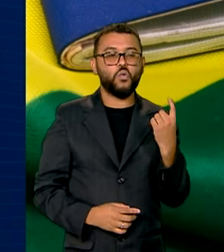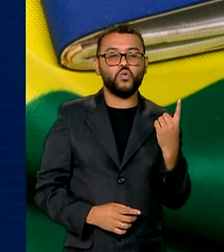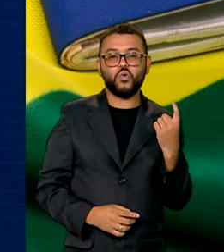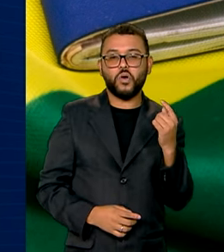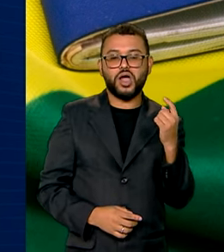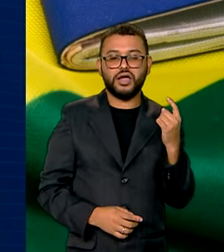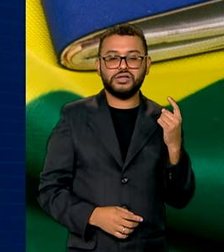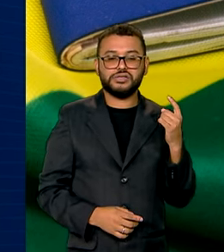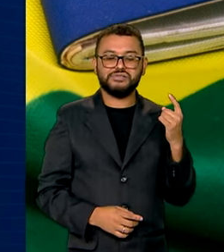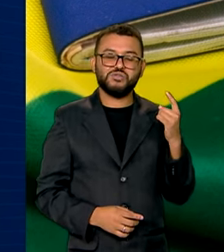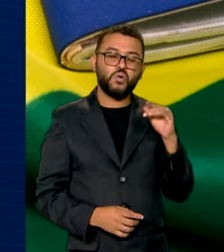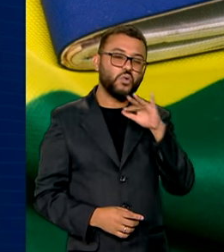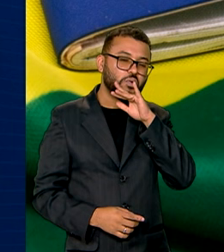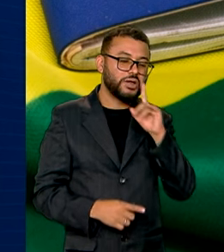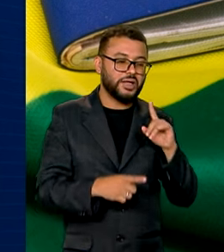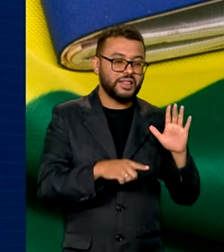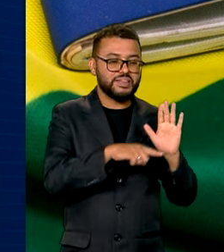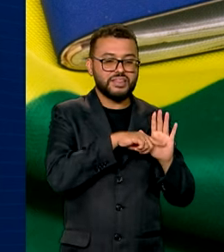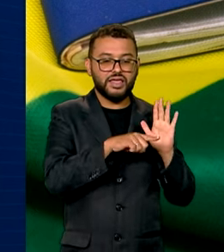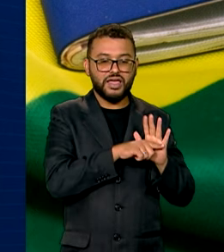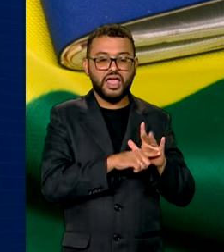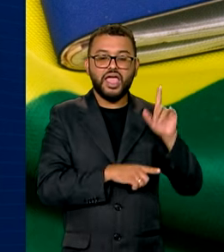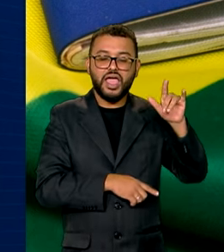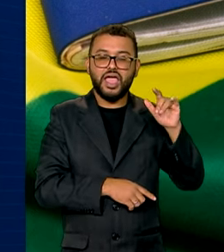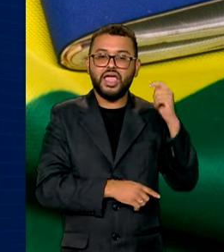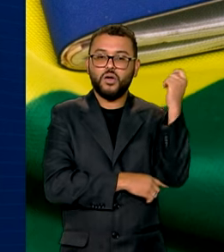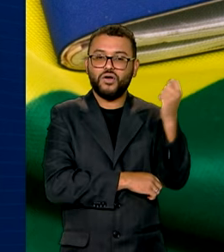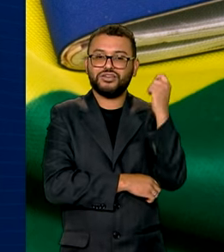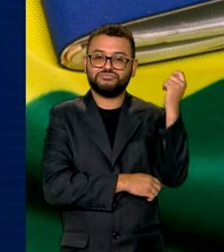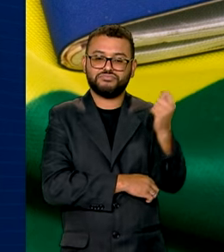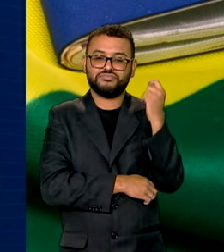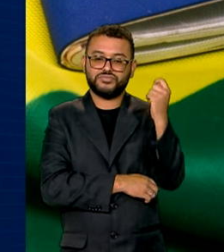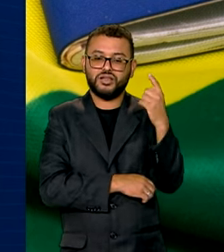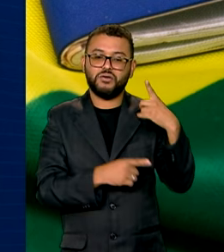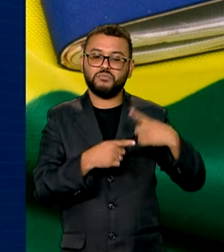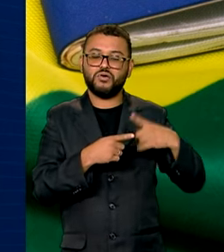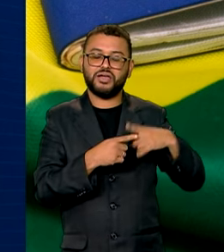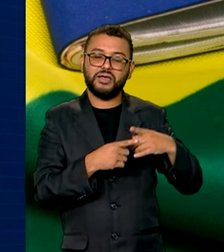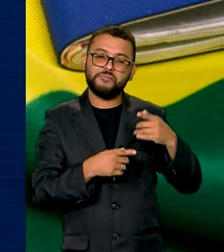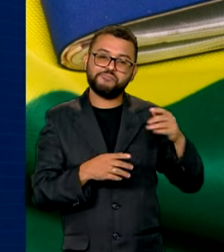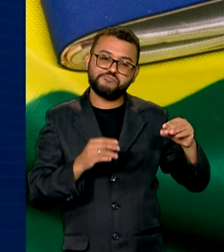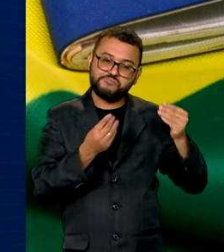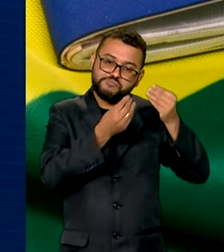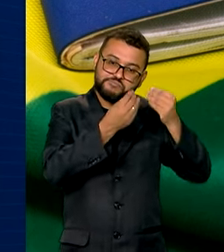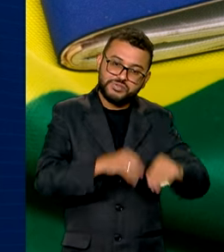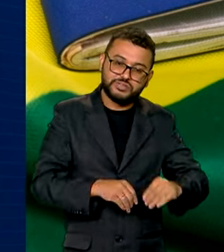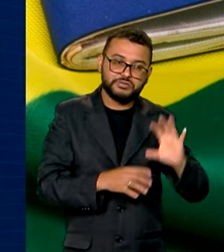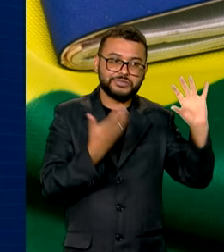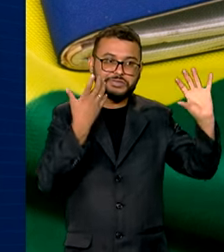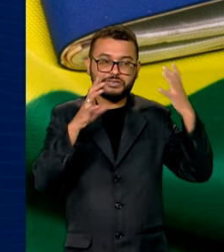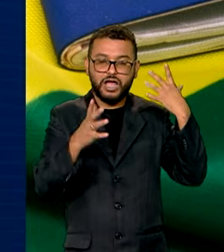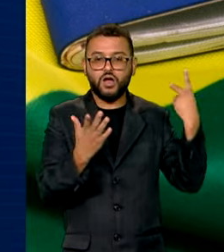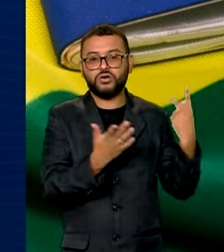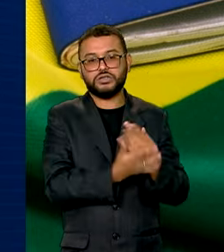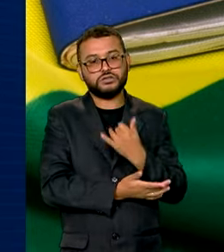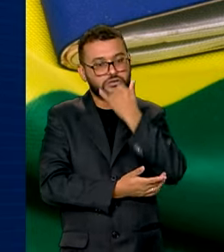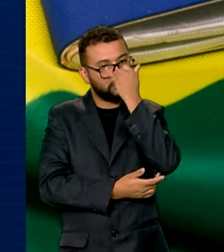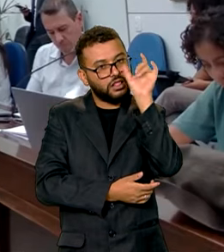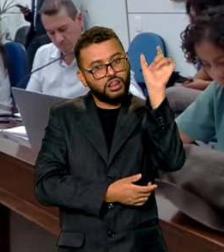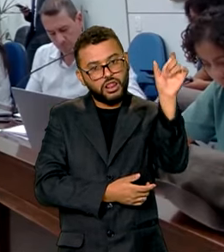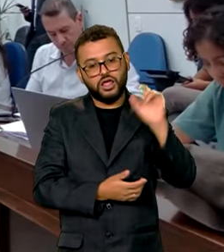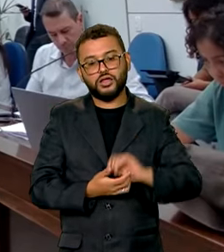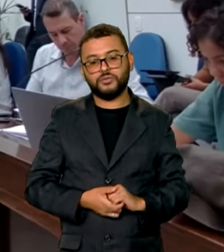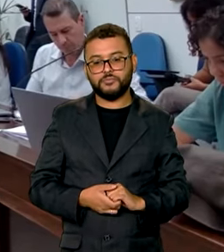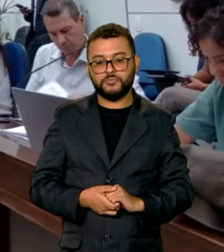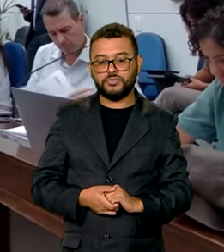que apresentou saldo negativo foi o Rio Grande do Sul, que vive os efeitos da tragédia climática que atingiu o estado.